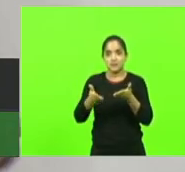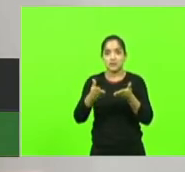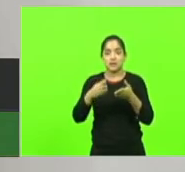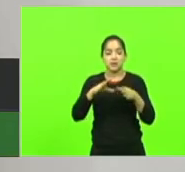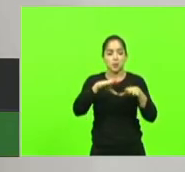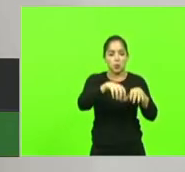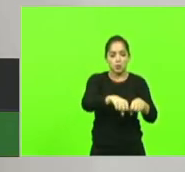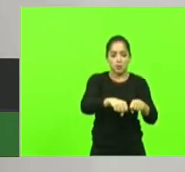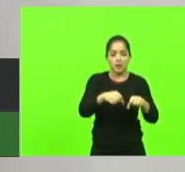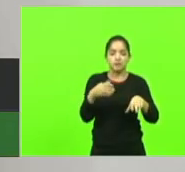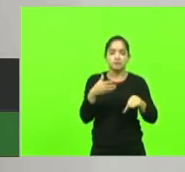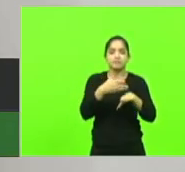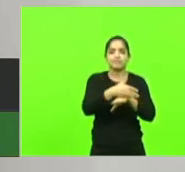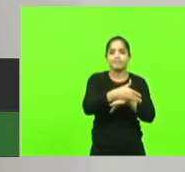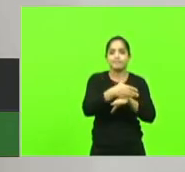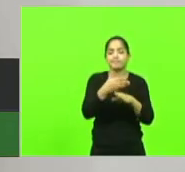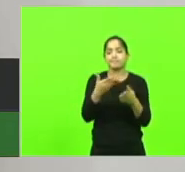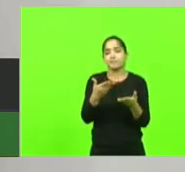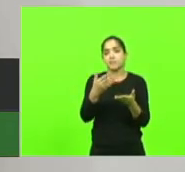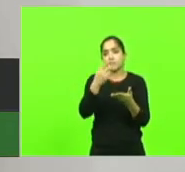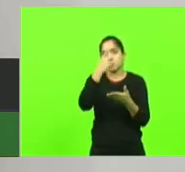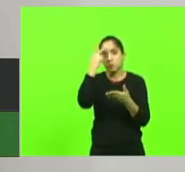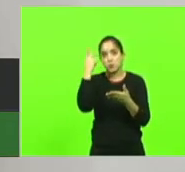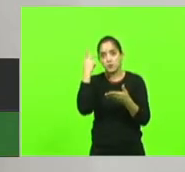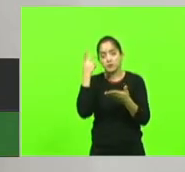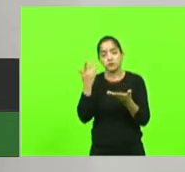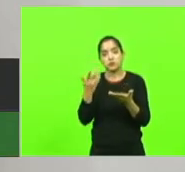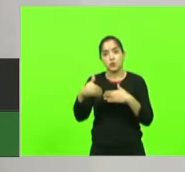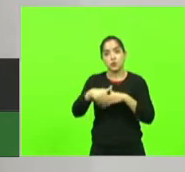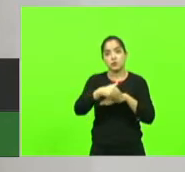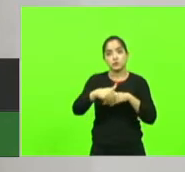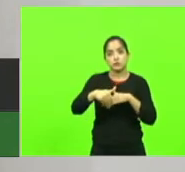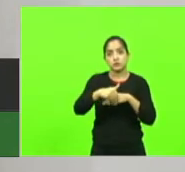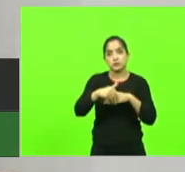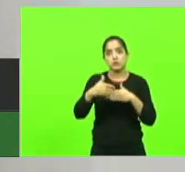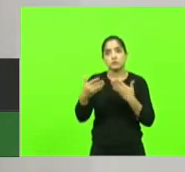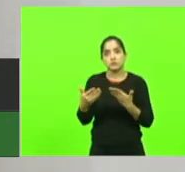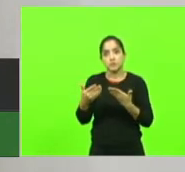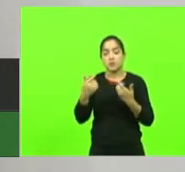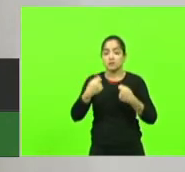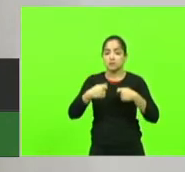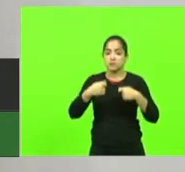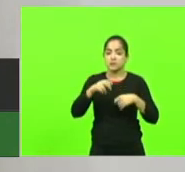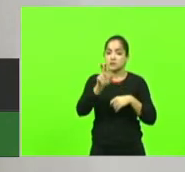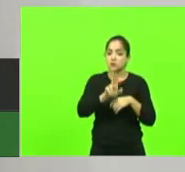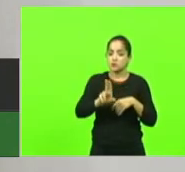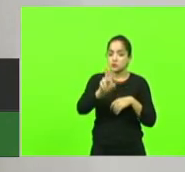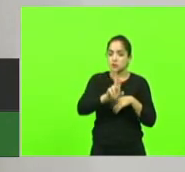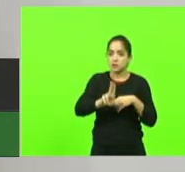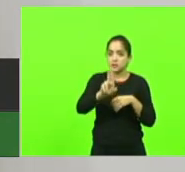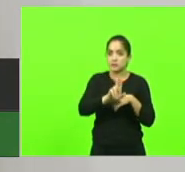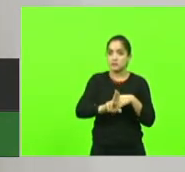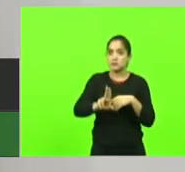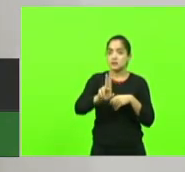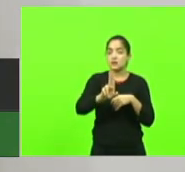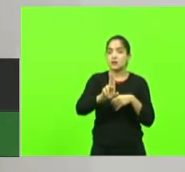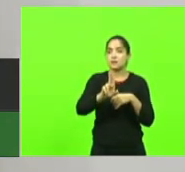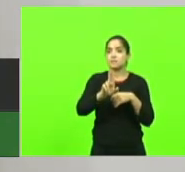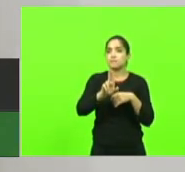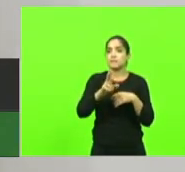ocupado, invadido por moradores de rua, vamos utilizar aquele local